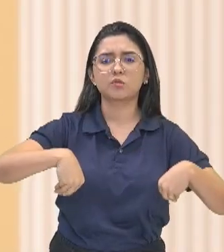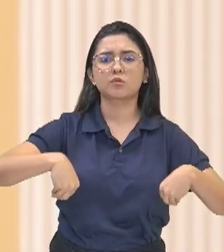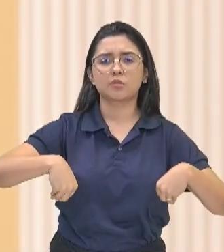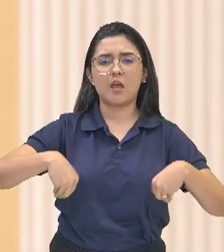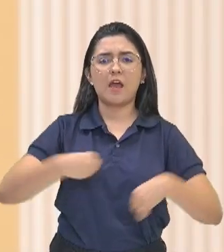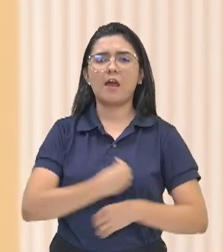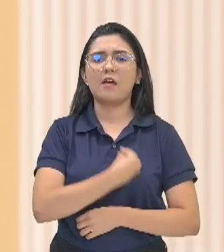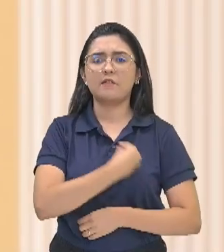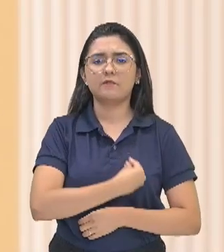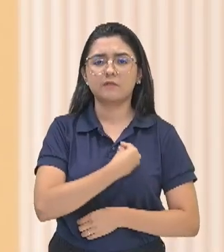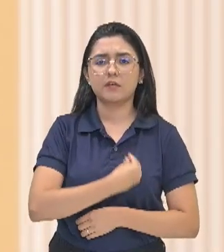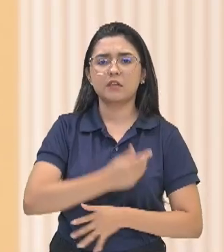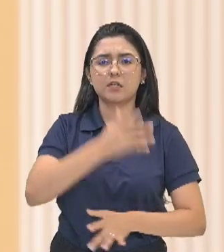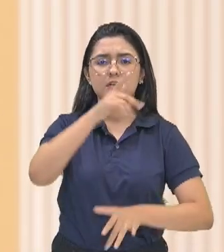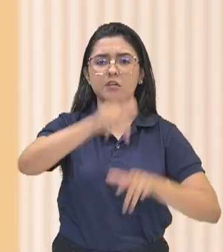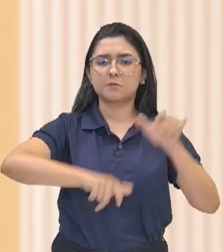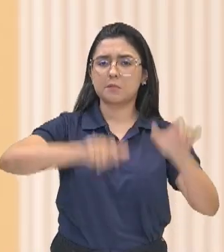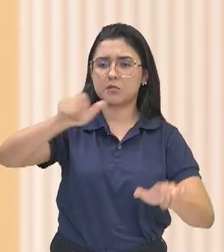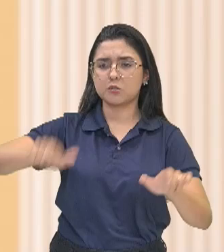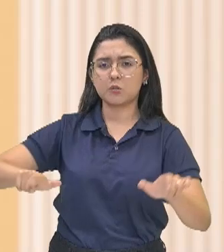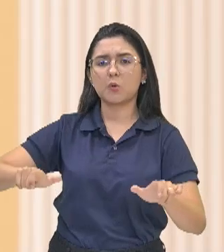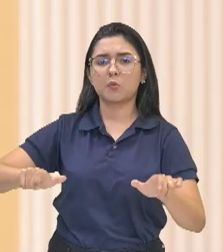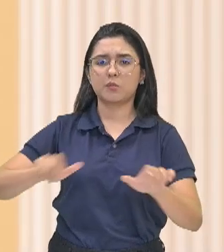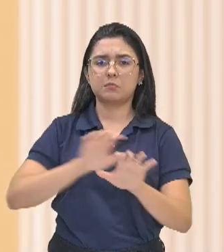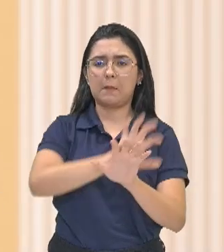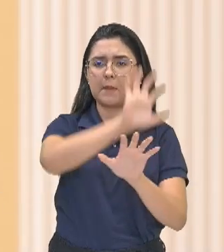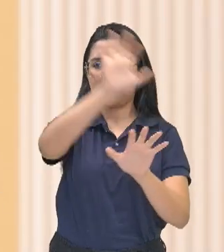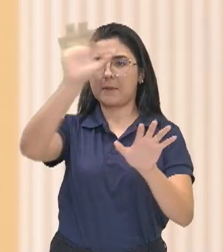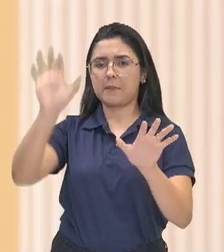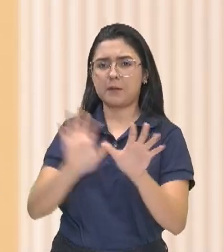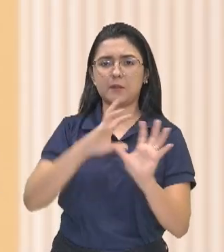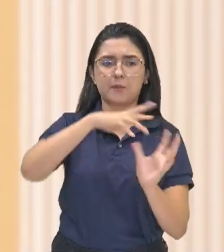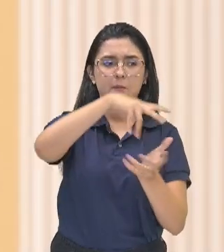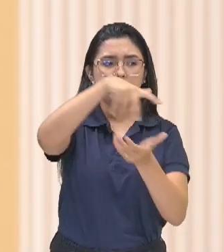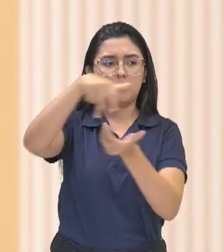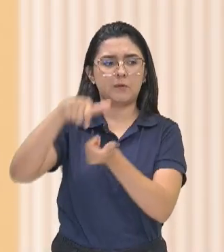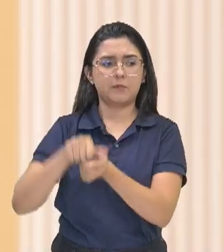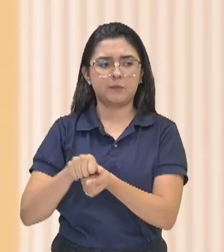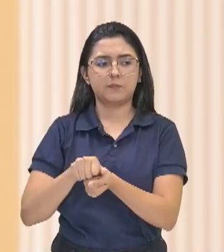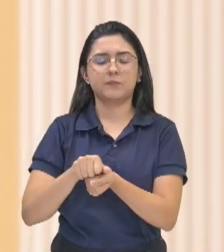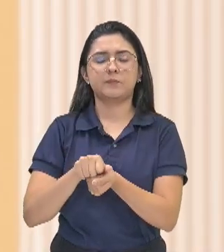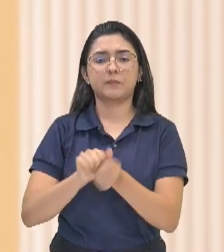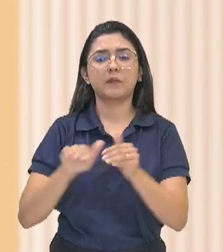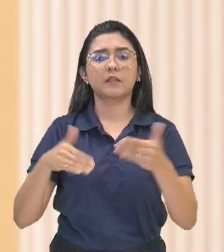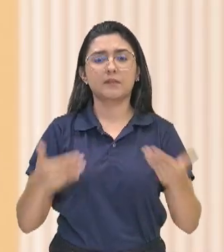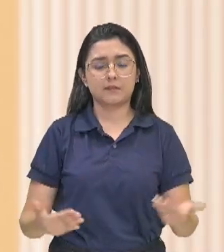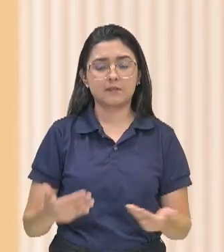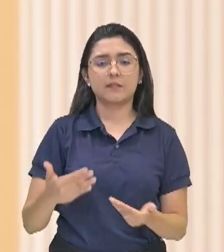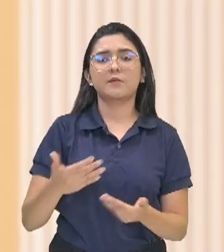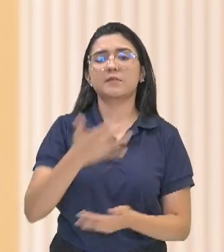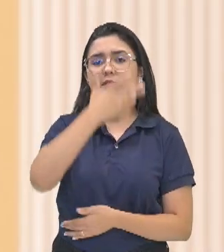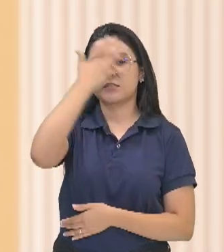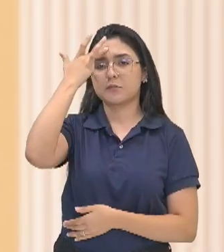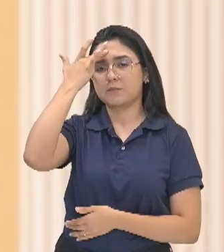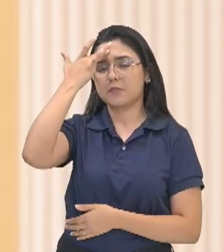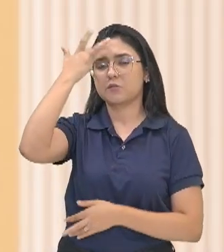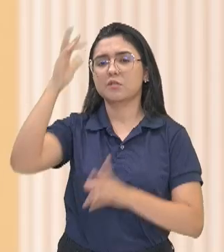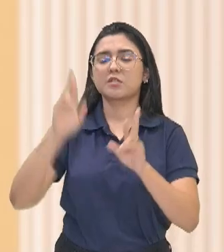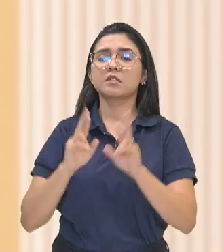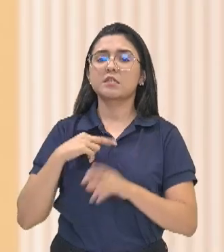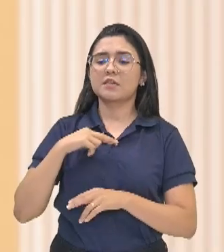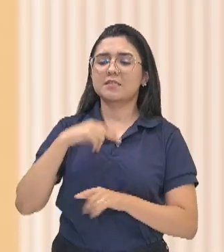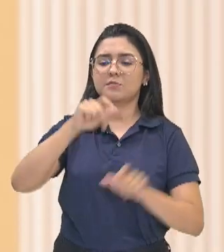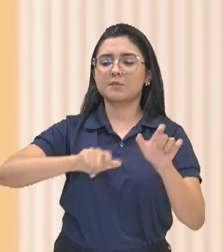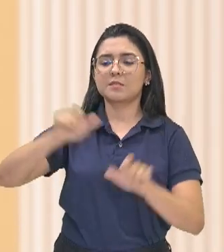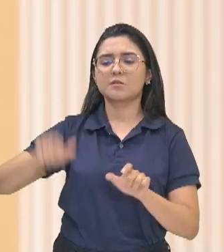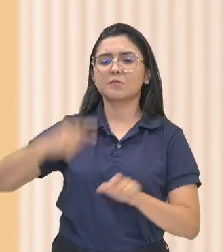vida das pessoas nos continentes. E aí, esses pensadores que se reuniam, principalmente na Europa,